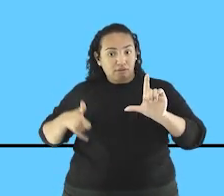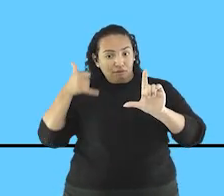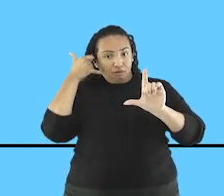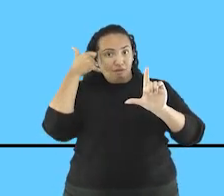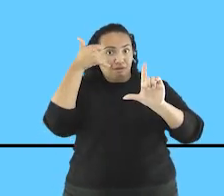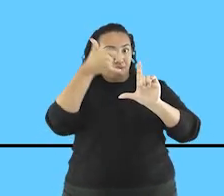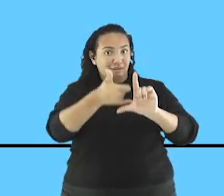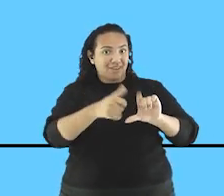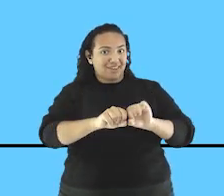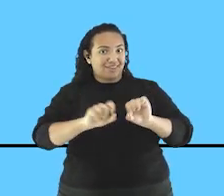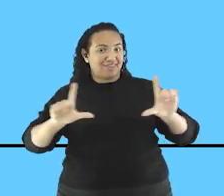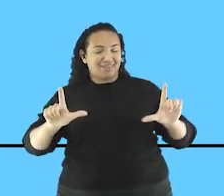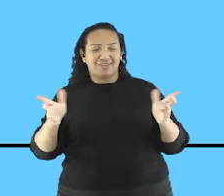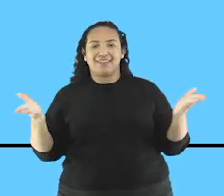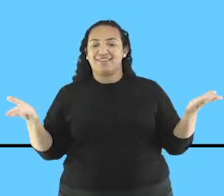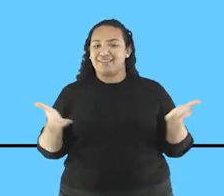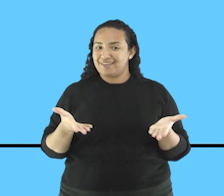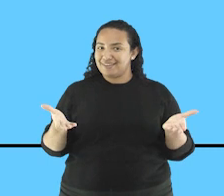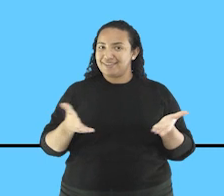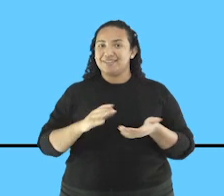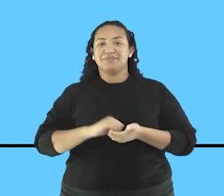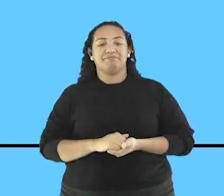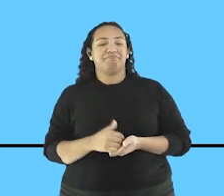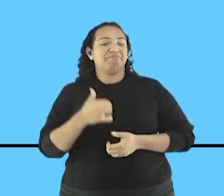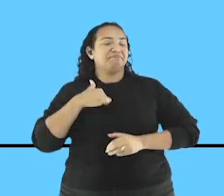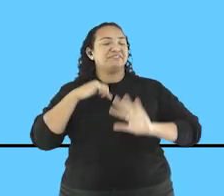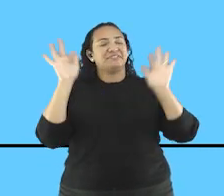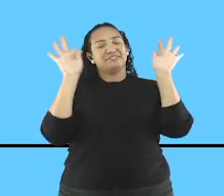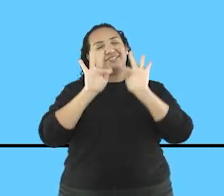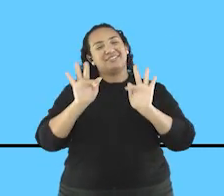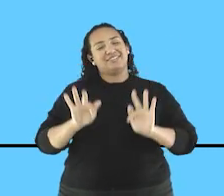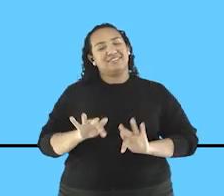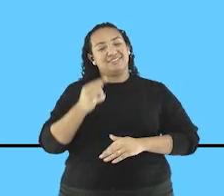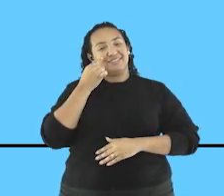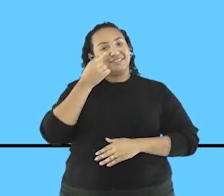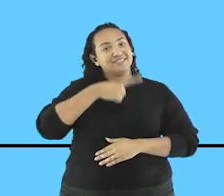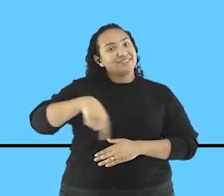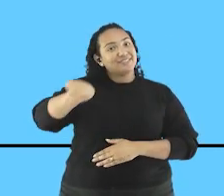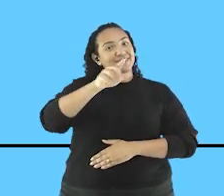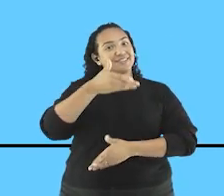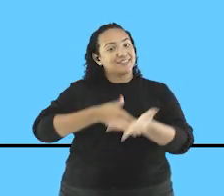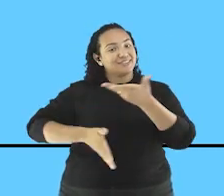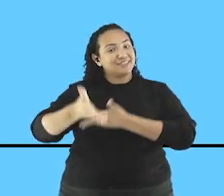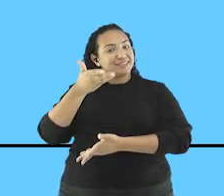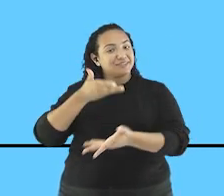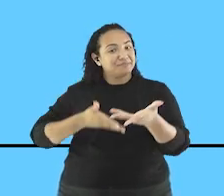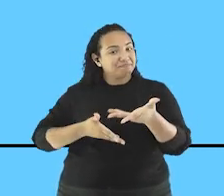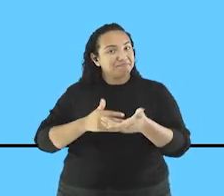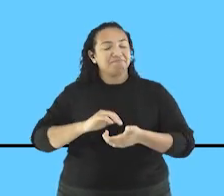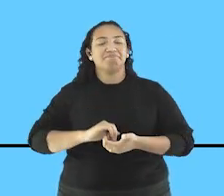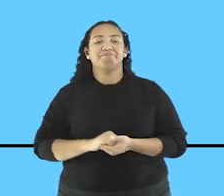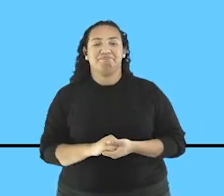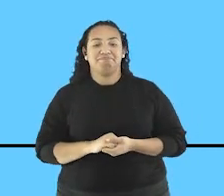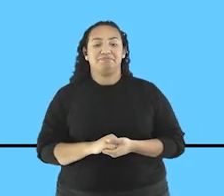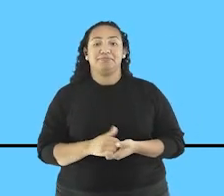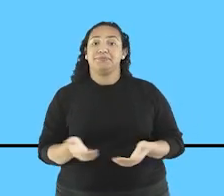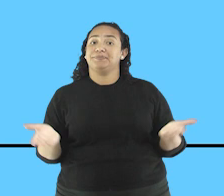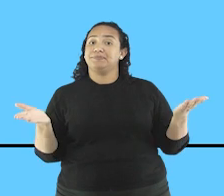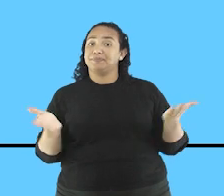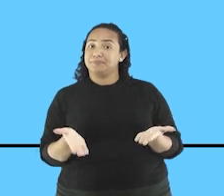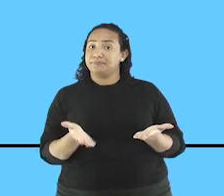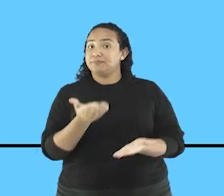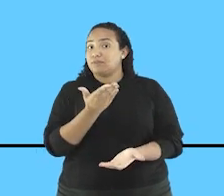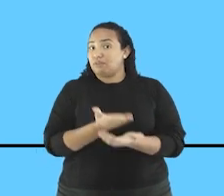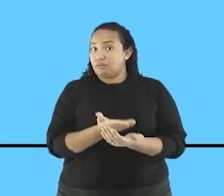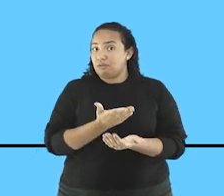celular para o QR Code que aparece aí na sua tela. Ficarei muito feliz com a sua presença e participação. Para a